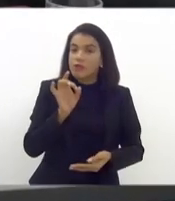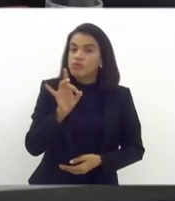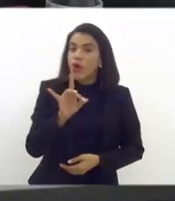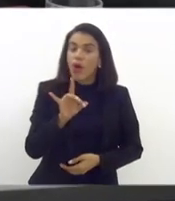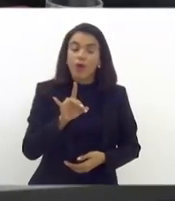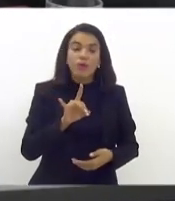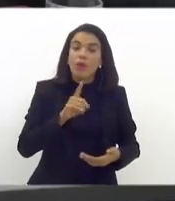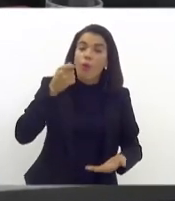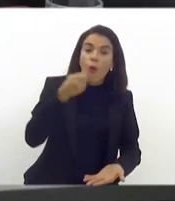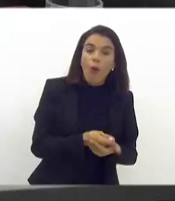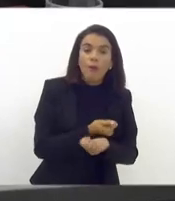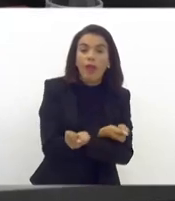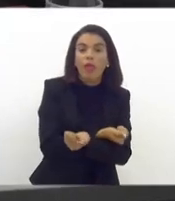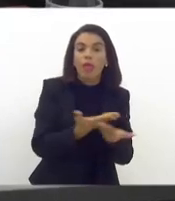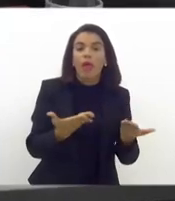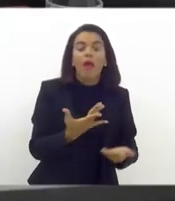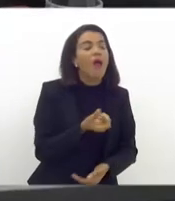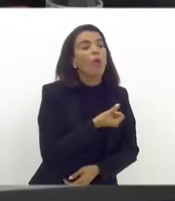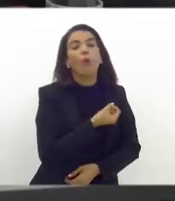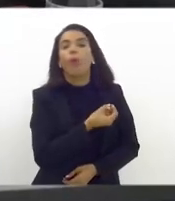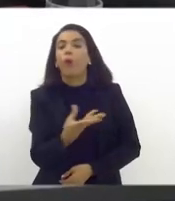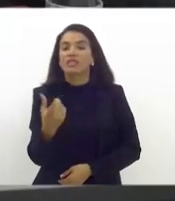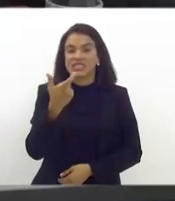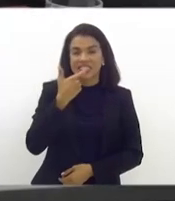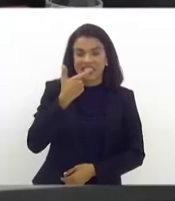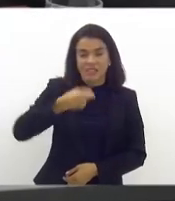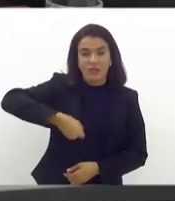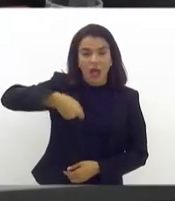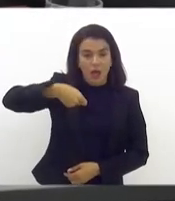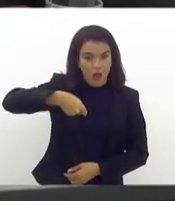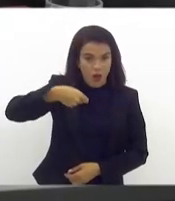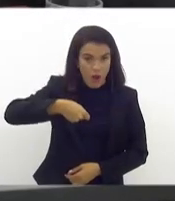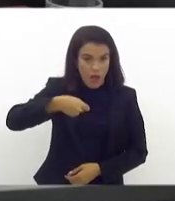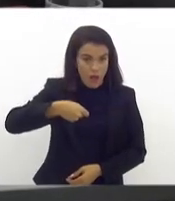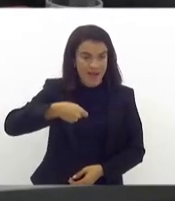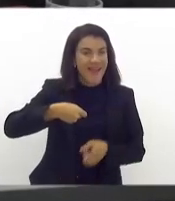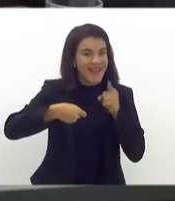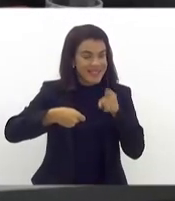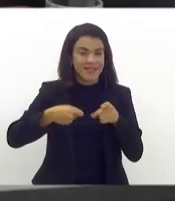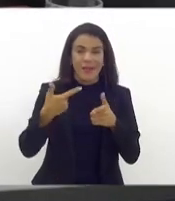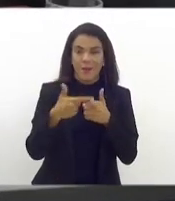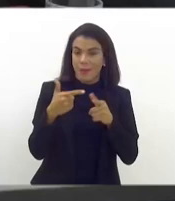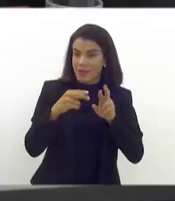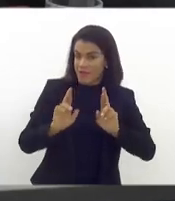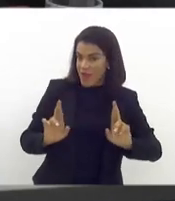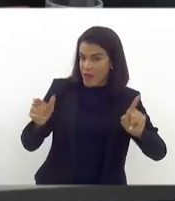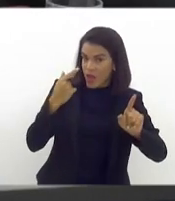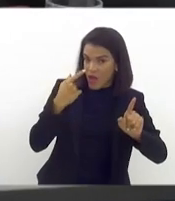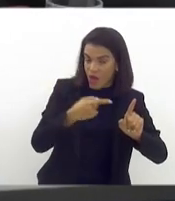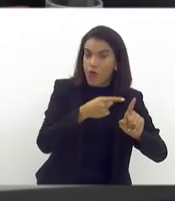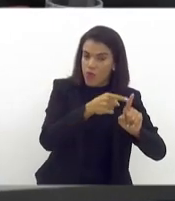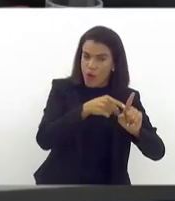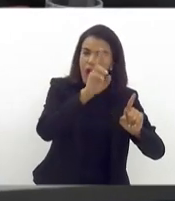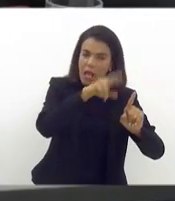fornecer gratuitamente quantas forem desejadas, que é a origem. Porque há duas coisas diferentes. Uma, Vossa Excelência tem